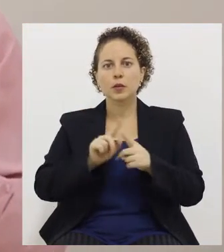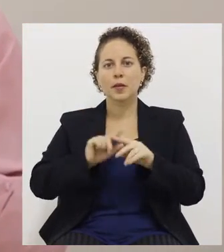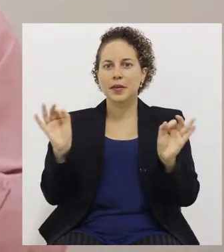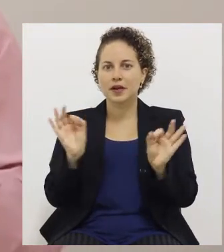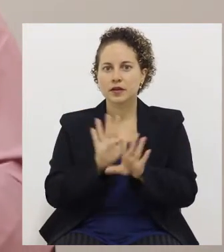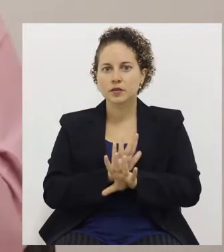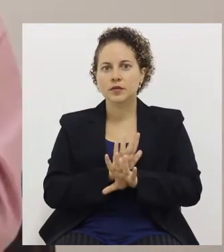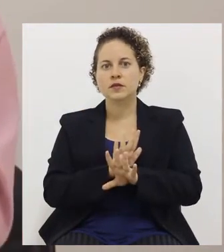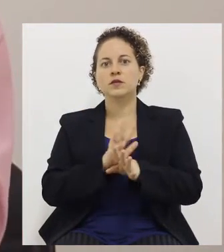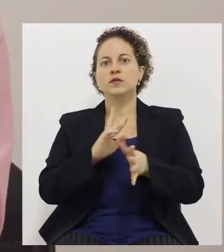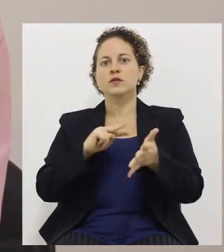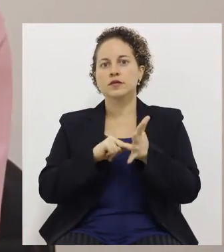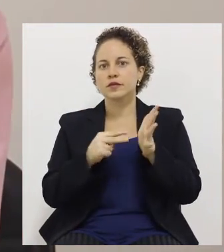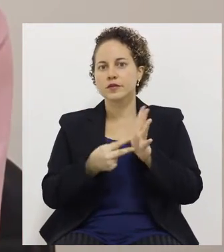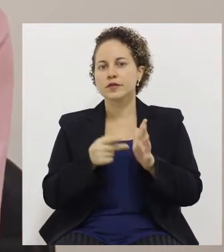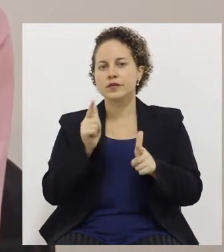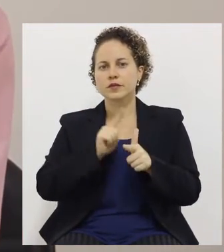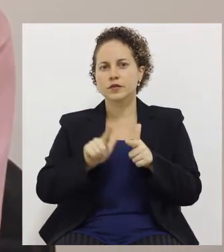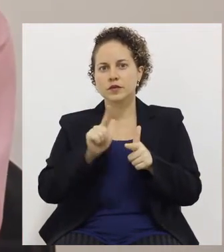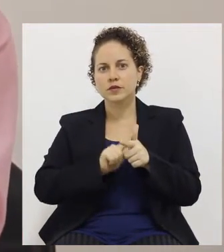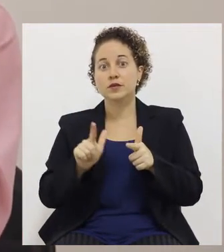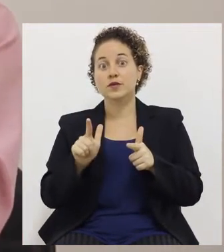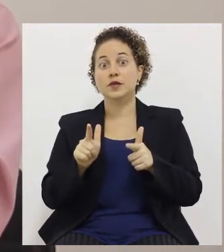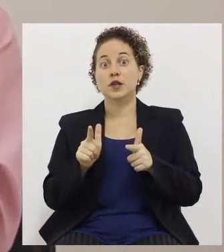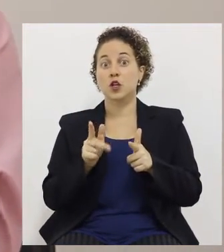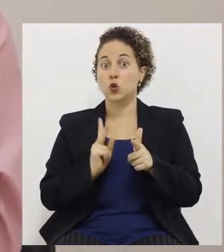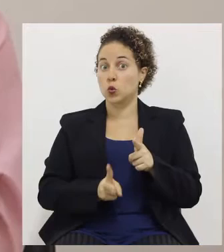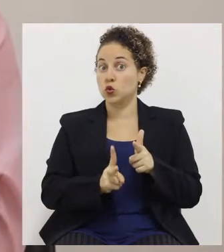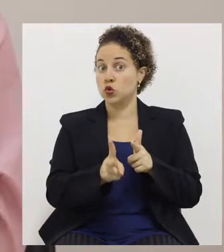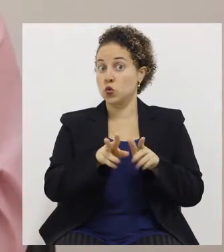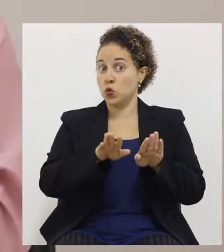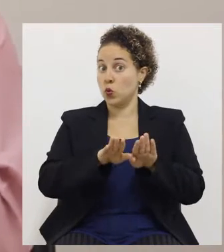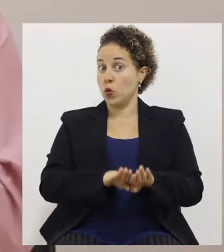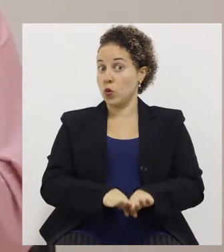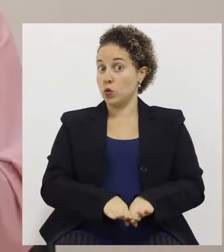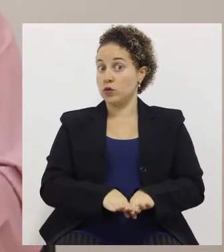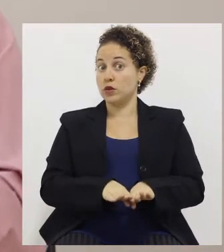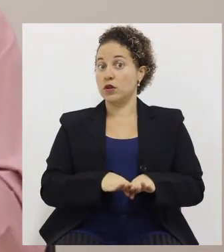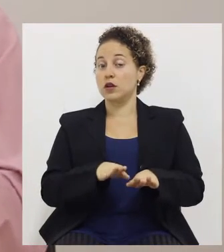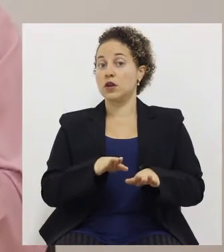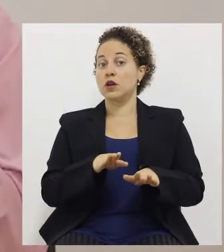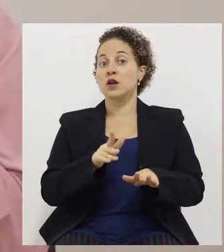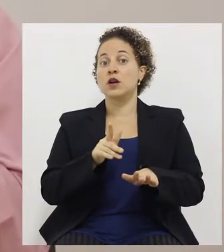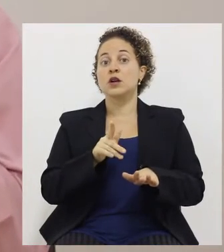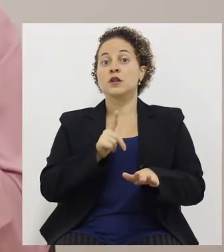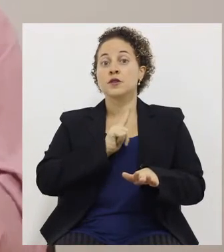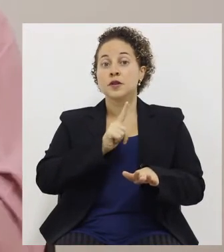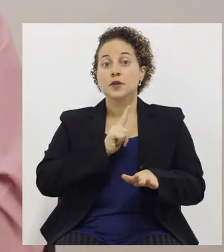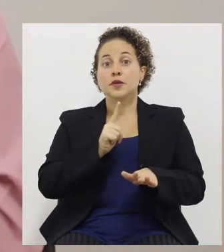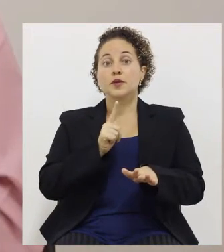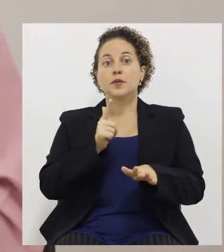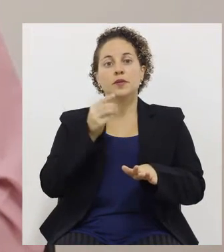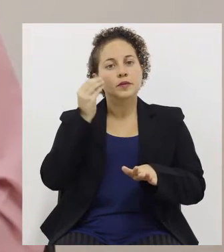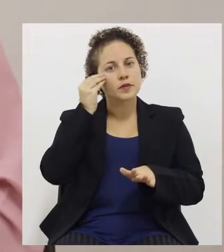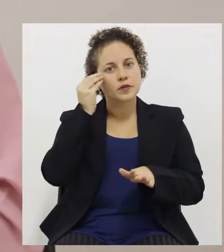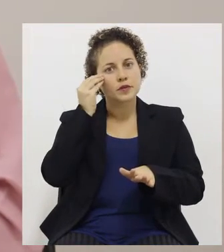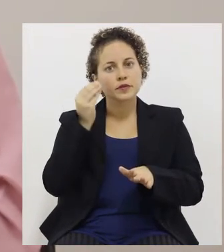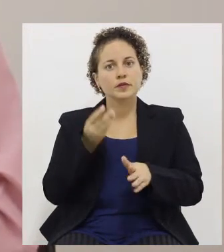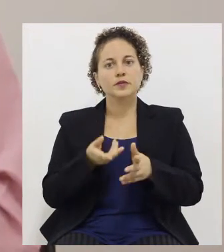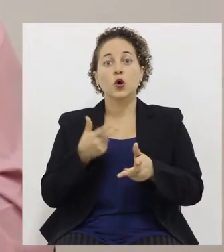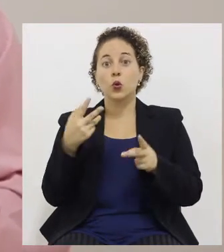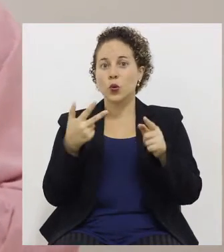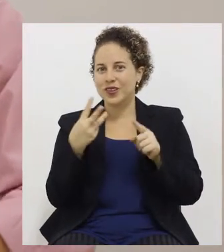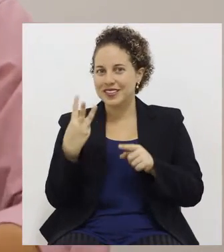eliminar a razão do problema. Na verdade, ele não elimina o problema, ele mantém o problema lá com graves reações para a